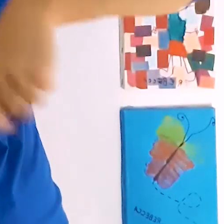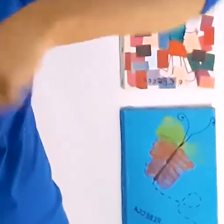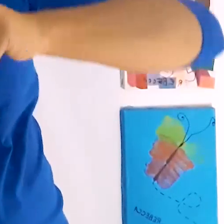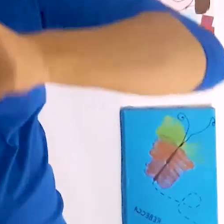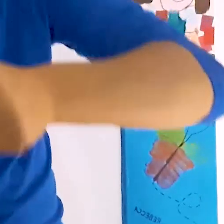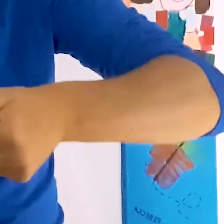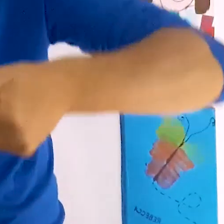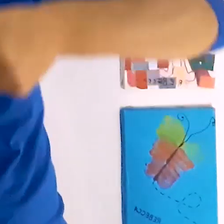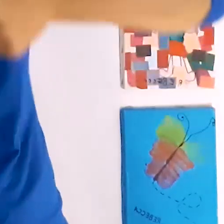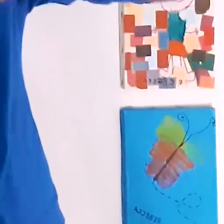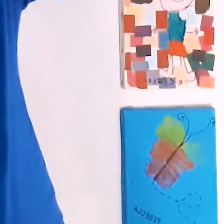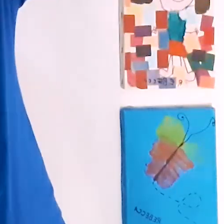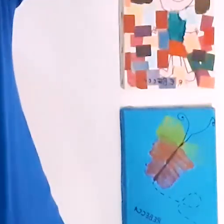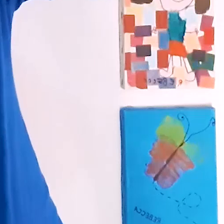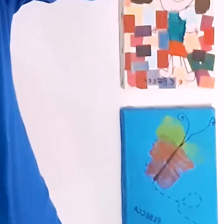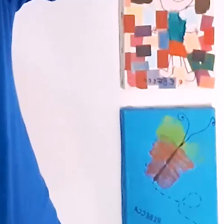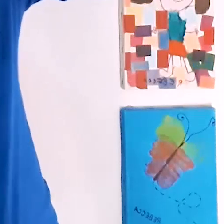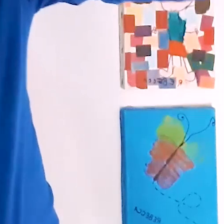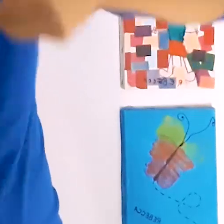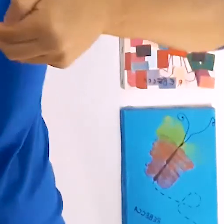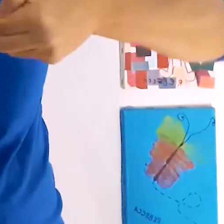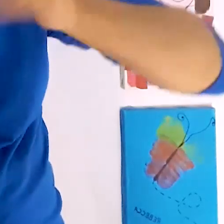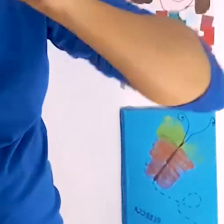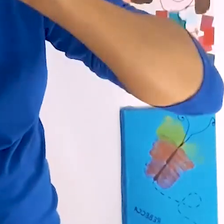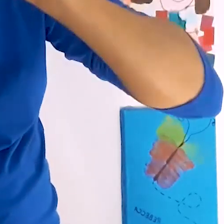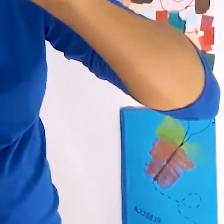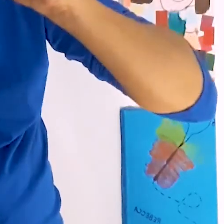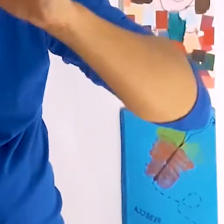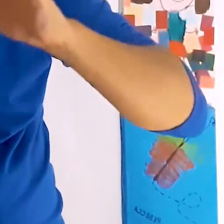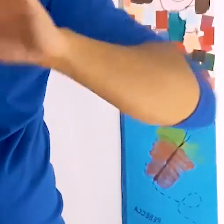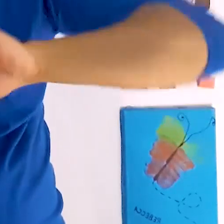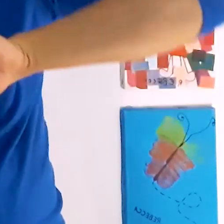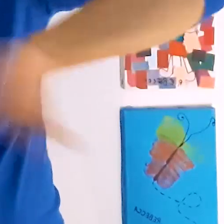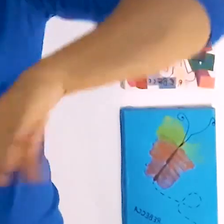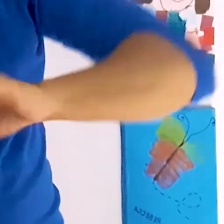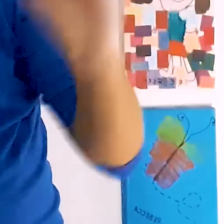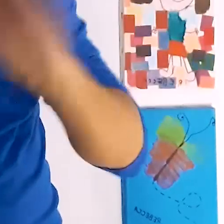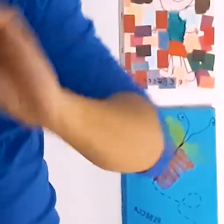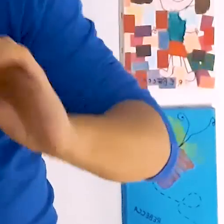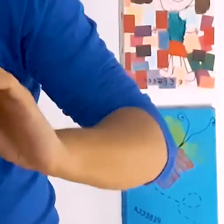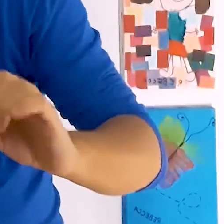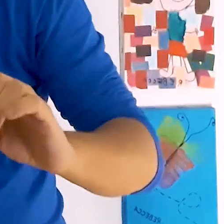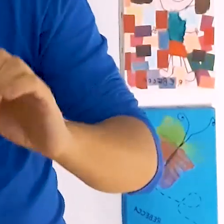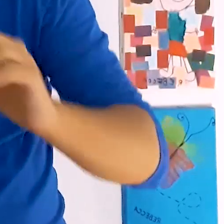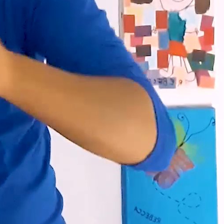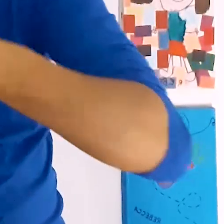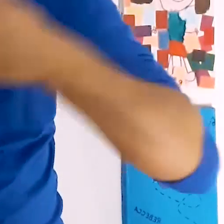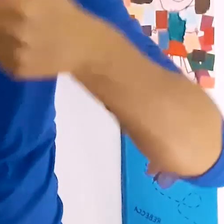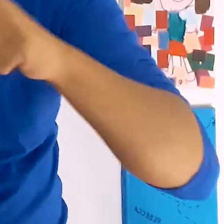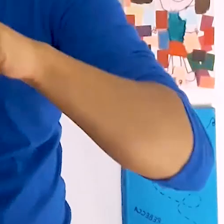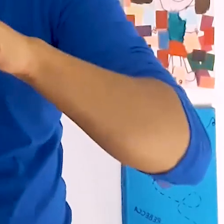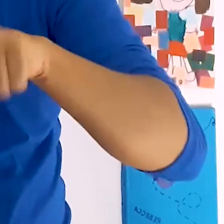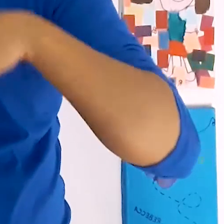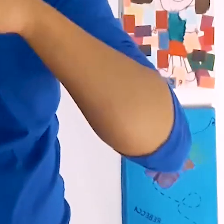mexer alguma coisa, que usa para tomar alguma coisa. Imagine se não tivesse